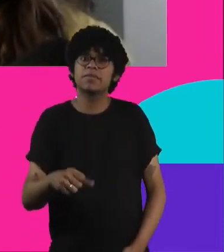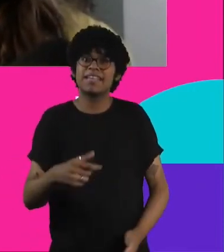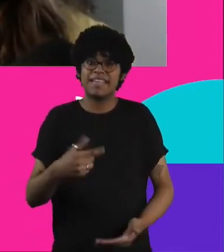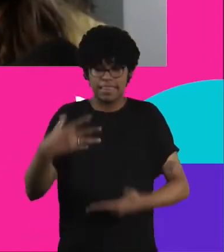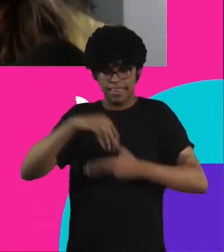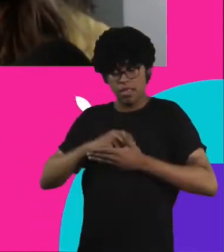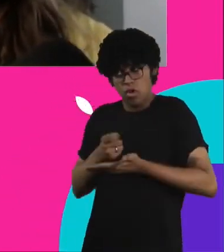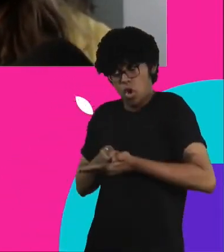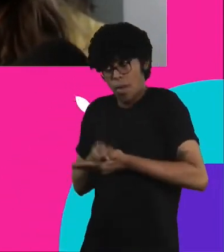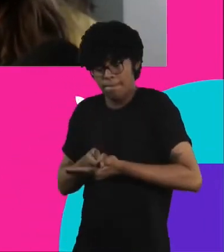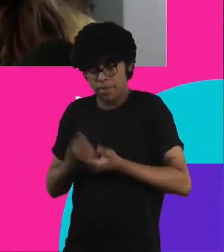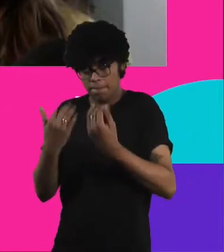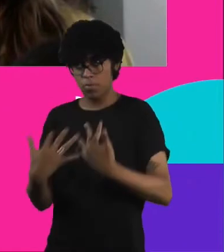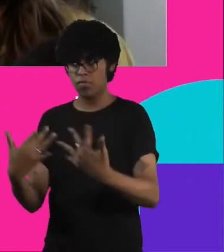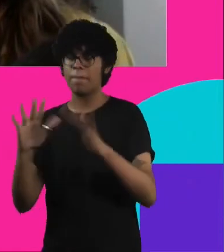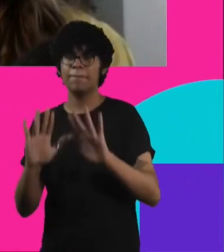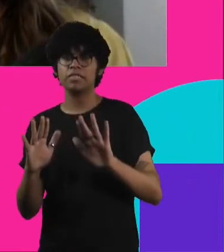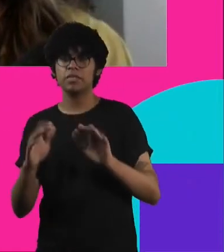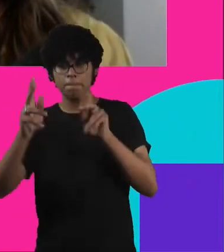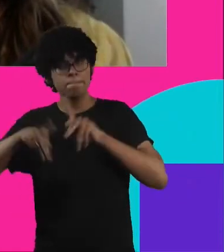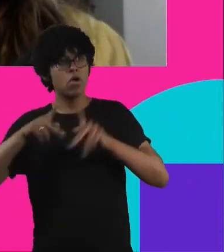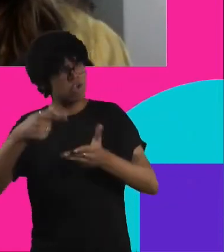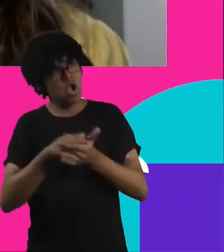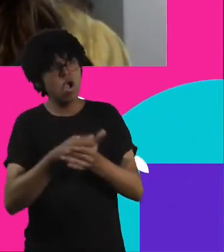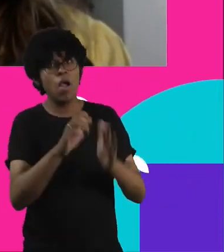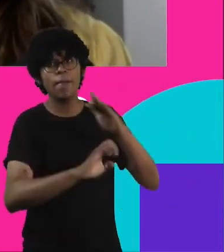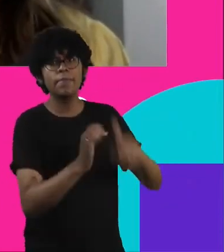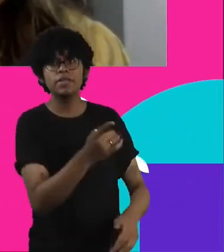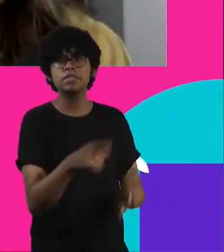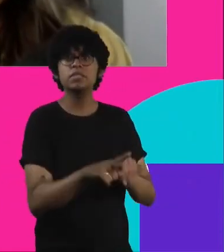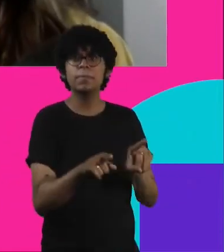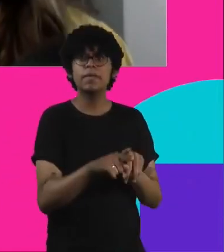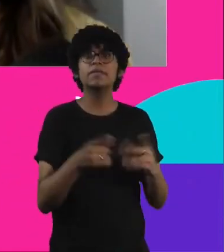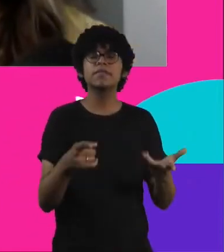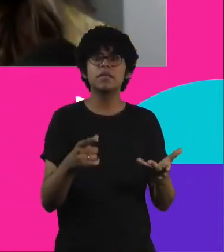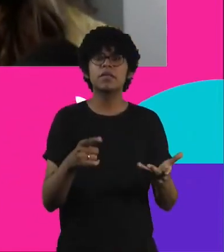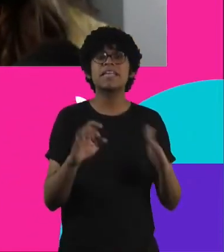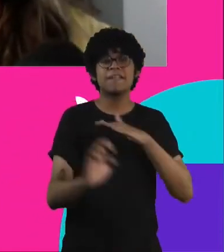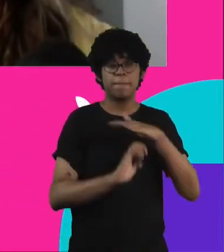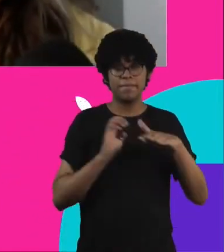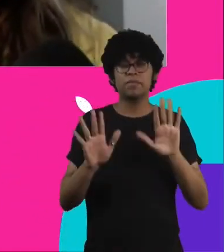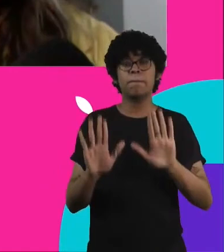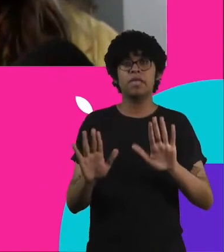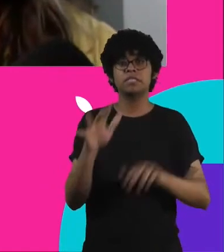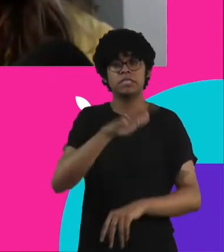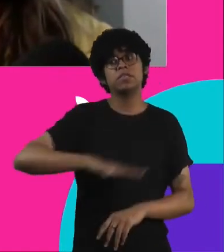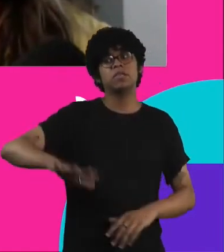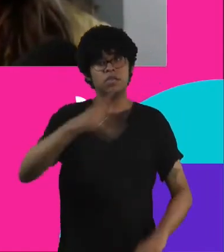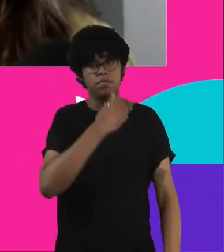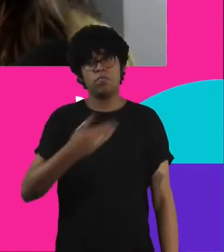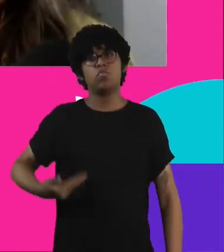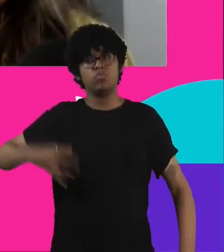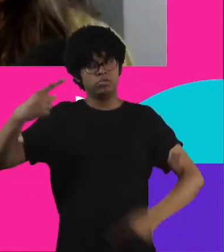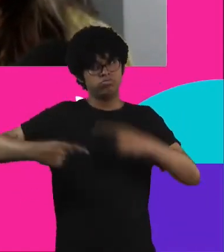fora, percebo eu, mas muito de fora para dentro, que tem gerado muitas transformações, não só em empresas, como também nos espaços e nos debates